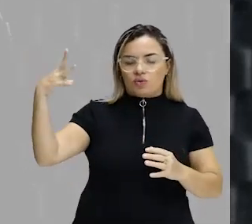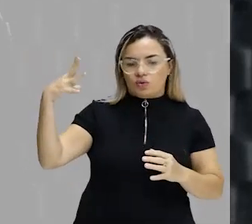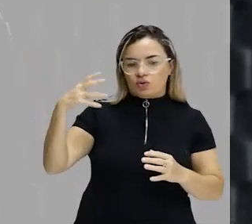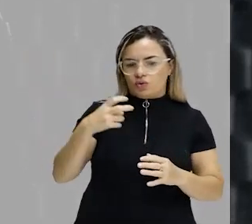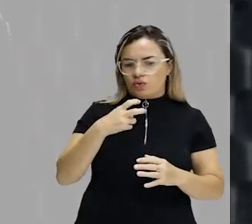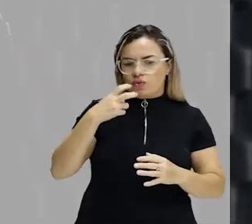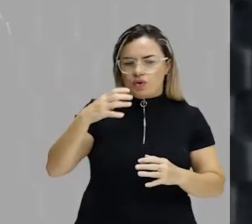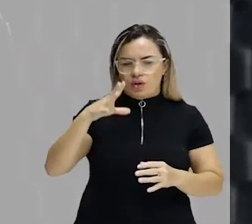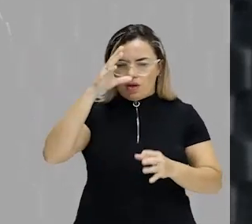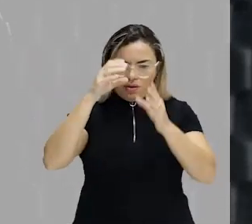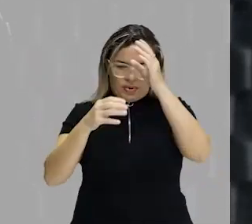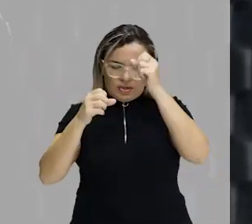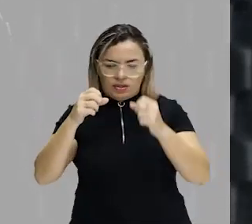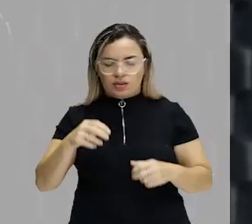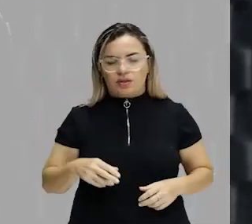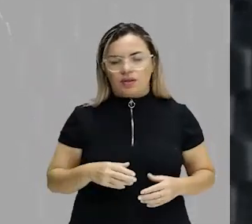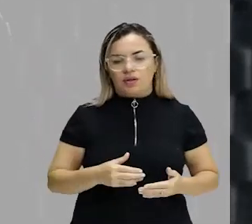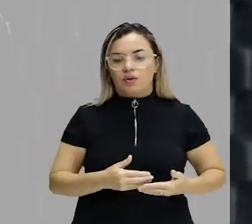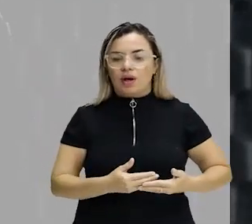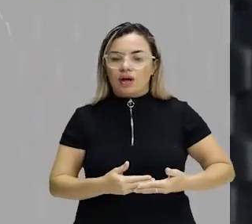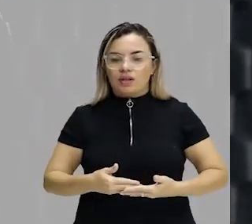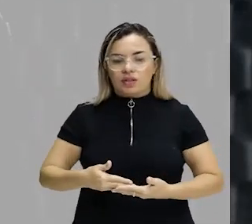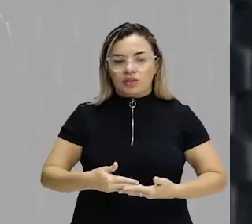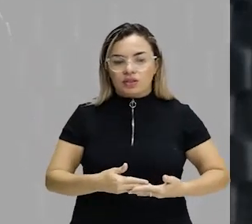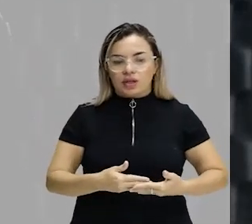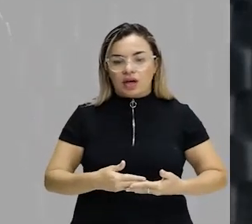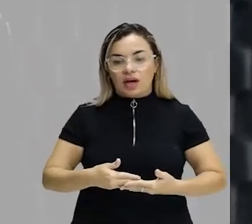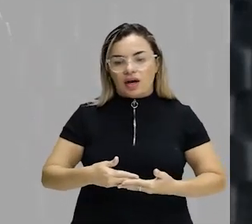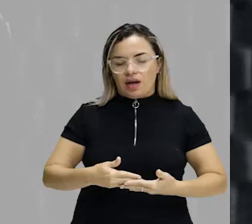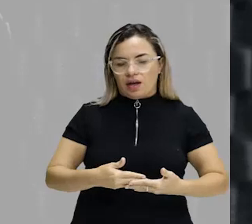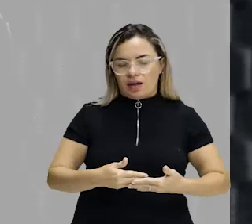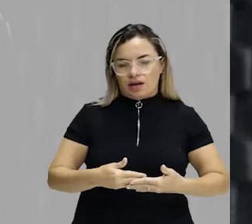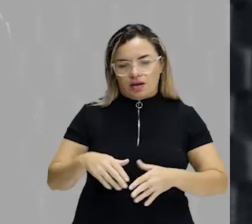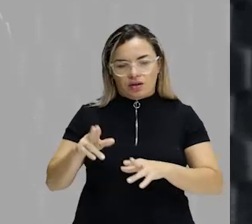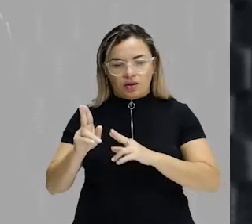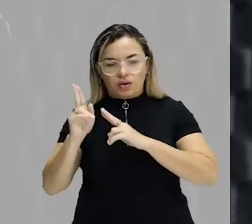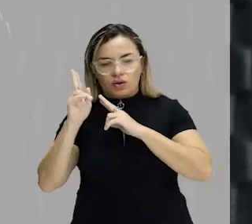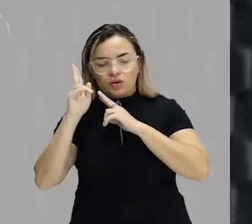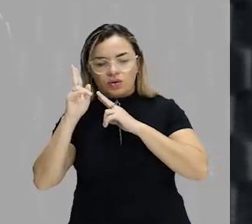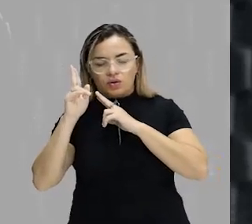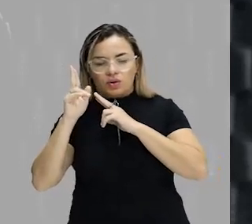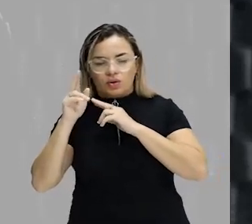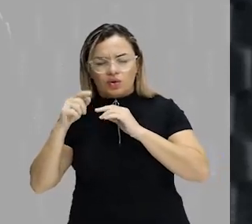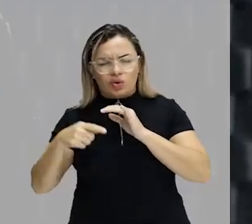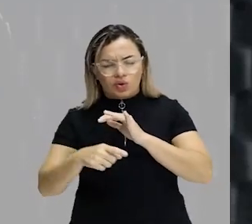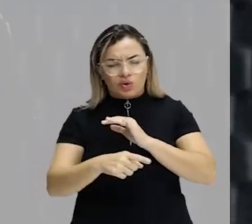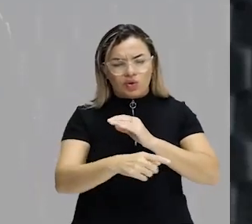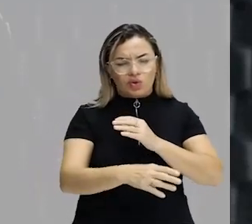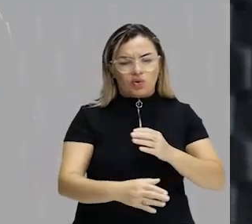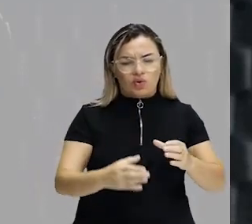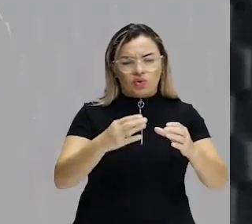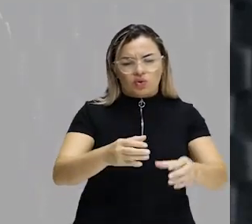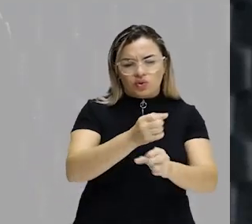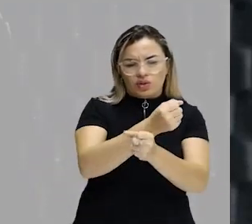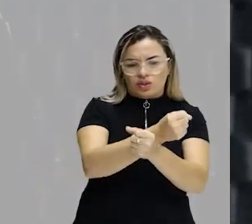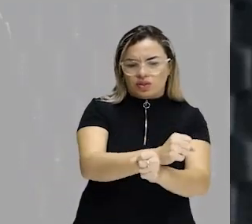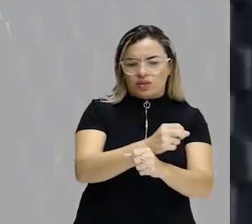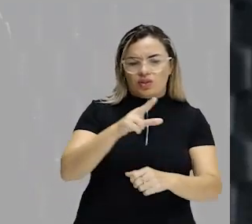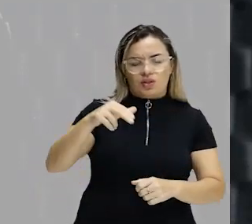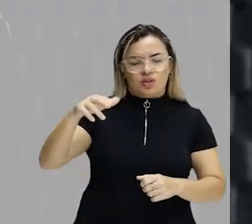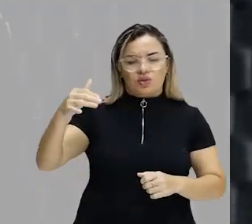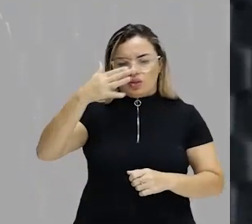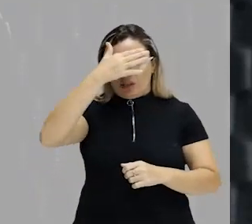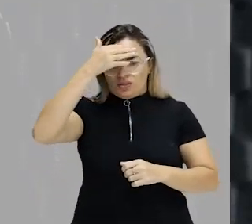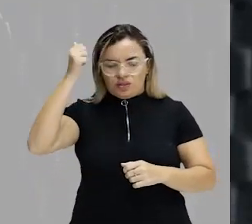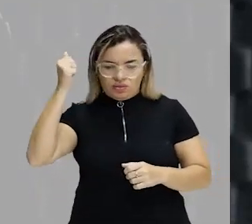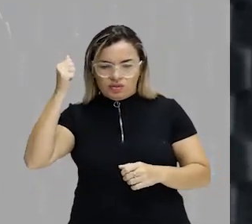C. Teus ombros suportam o mundo e ele não pesa mais que a mão de uma criança.